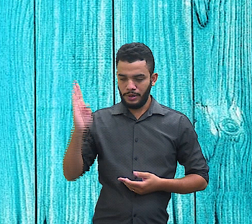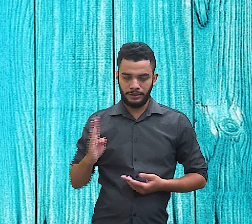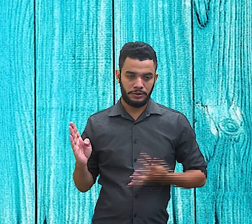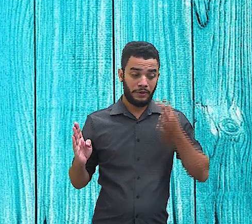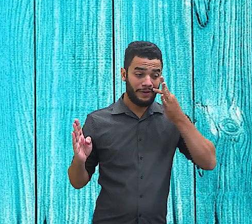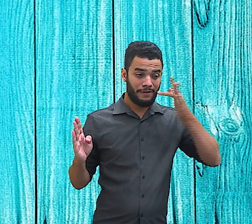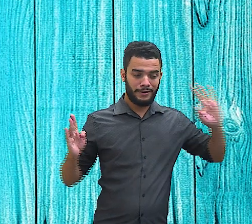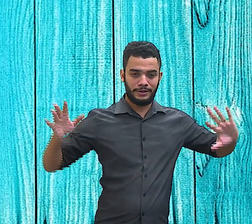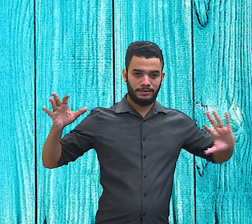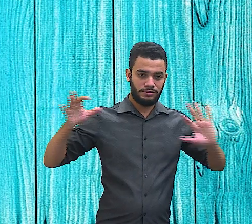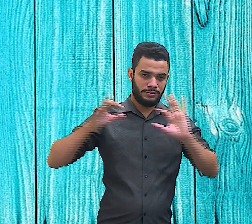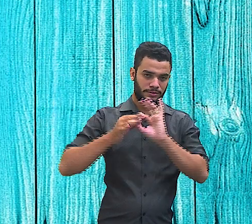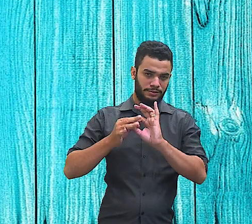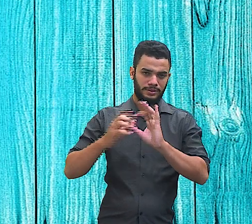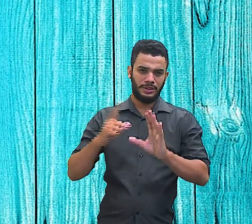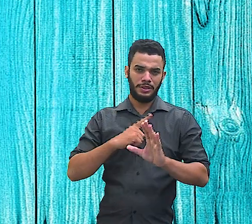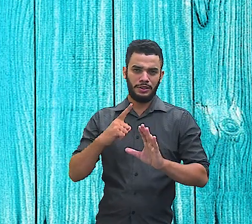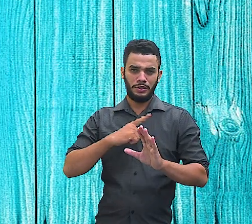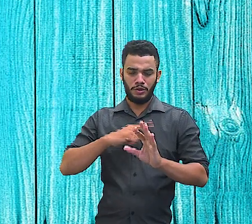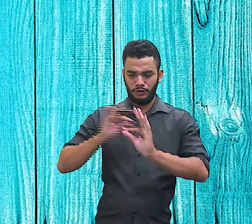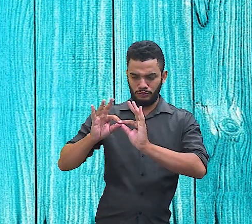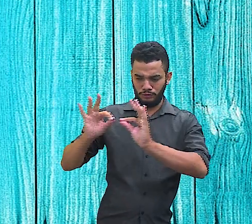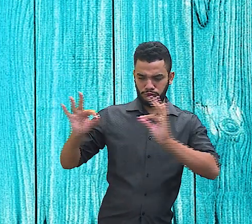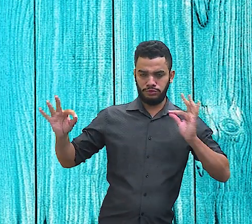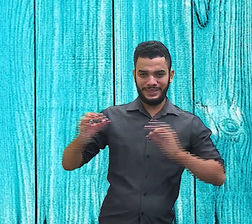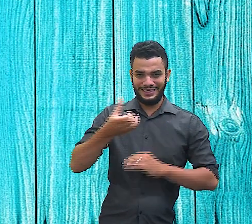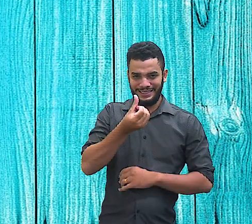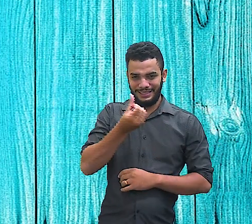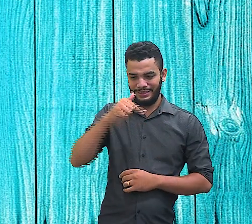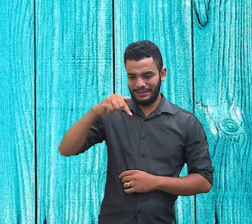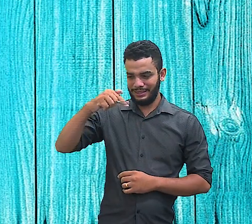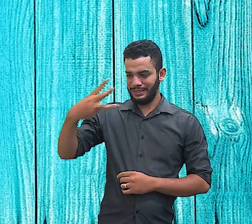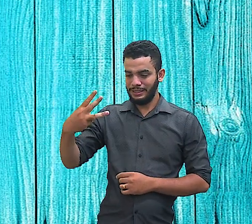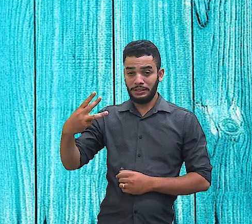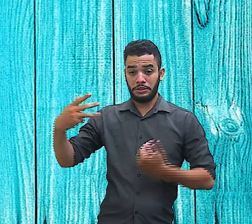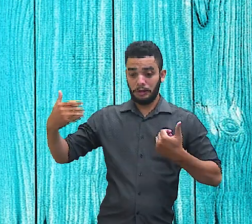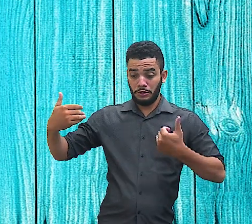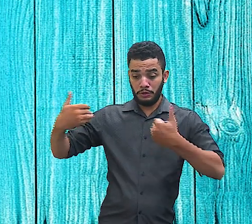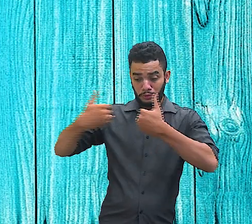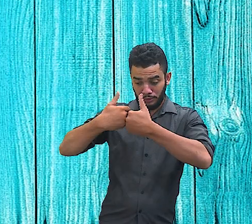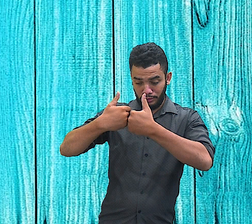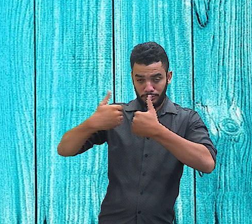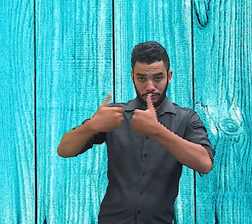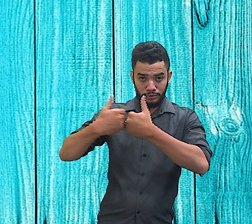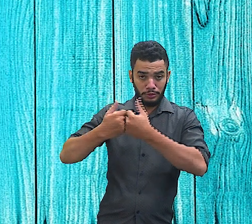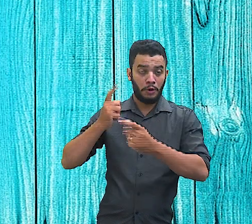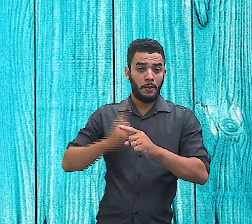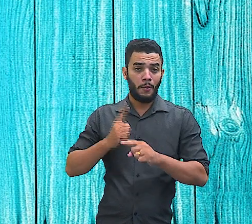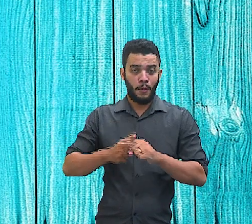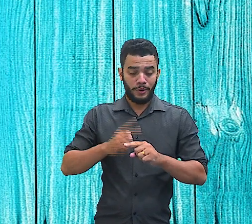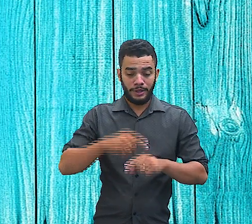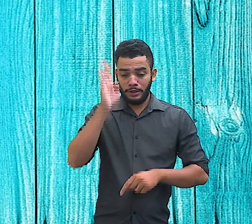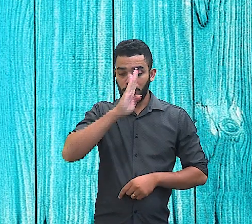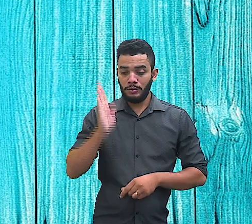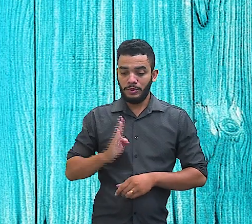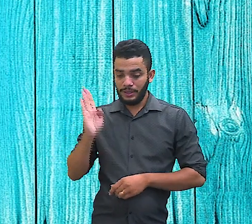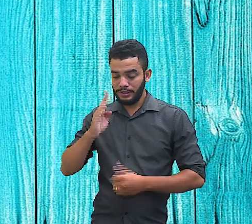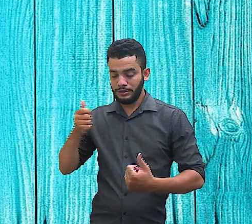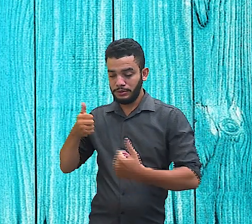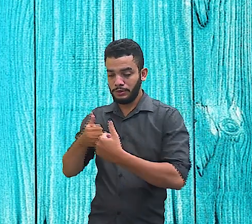França compartilham uma fronteira de 673 quilômetros graças ao território de Guiana